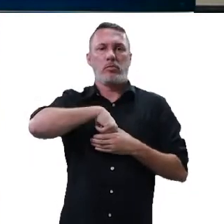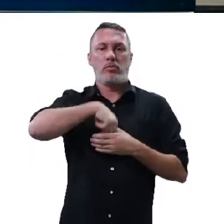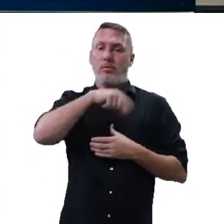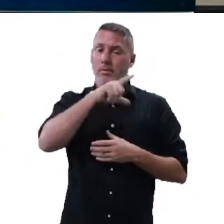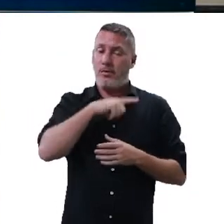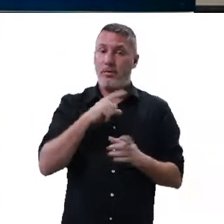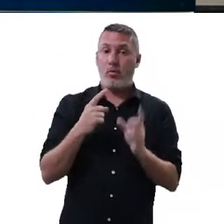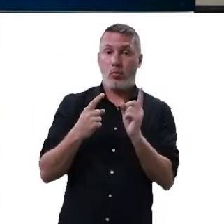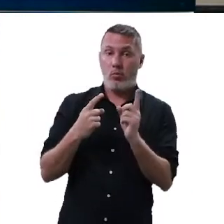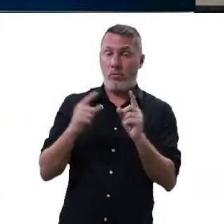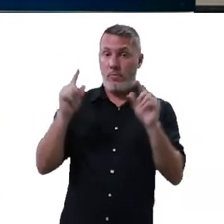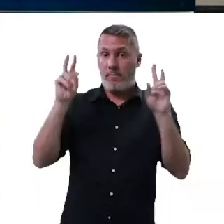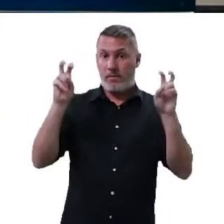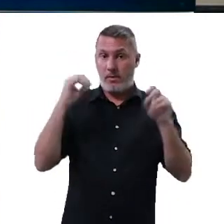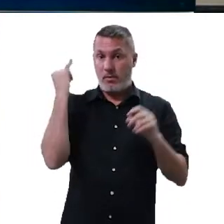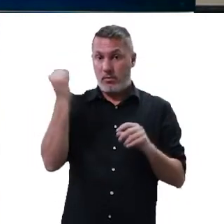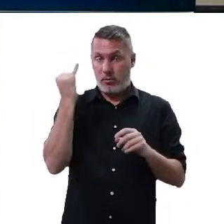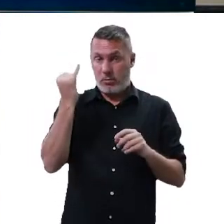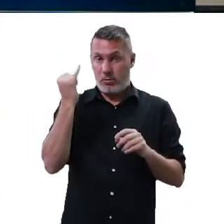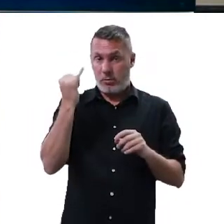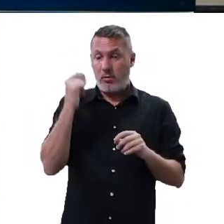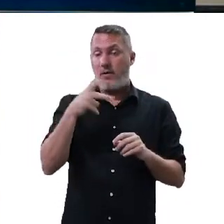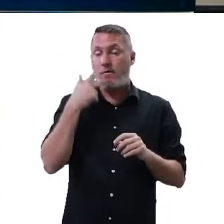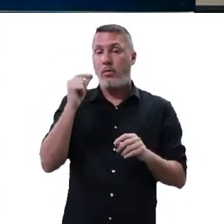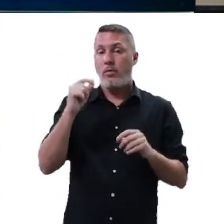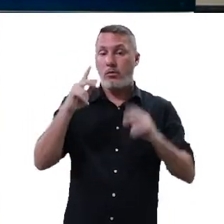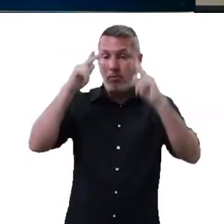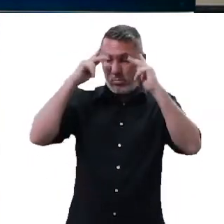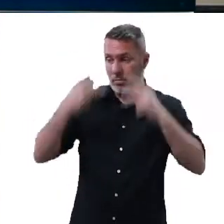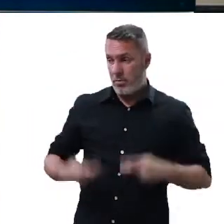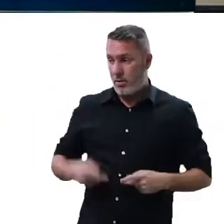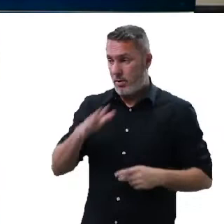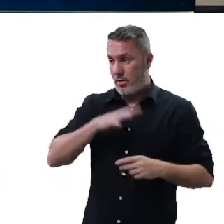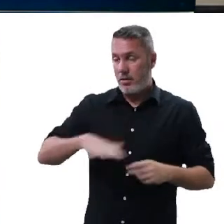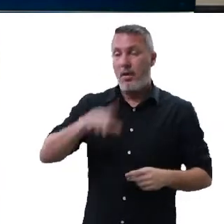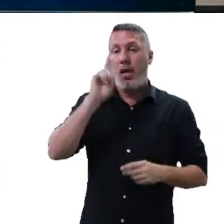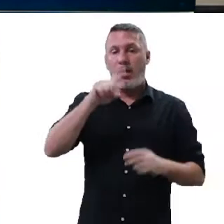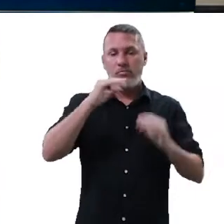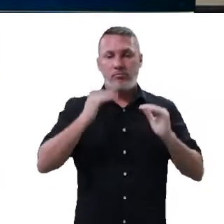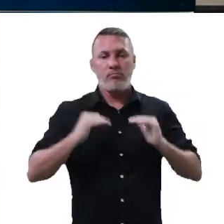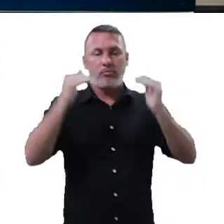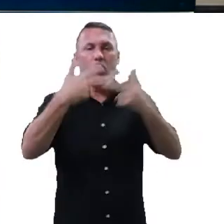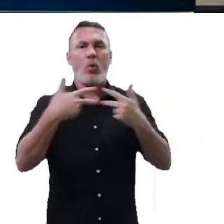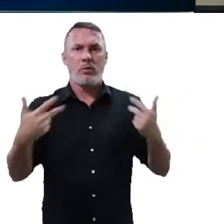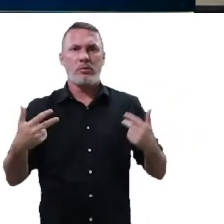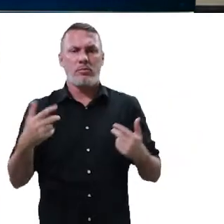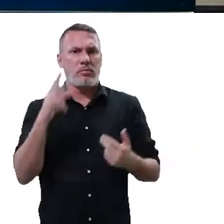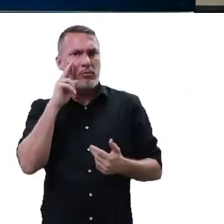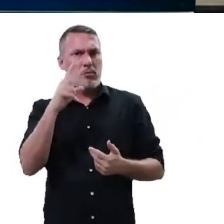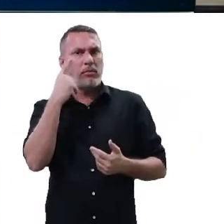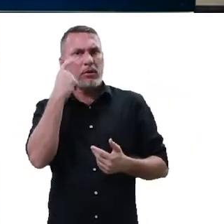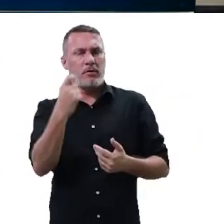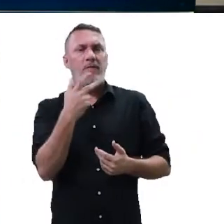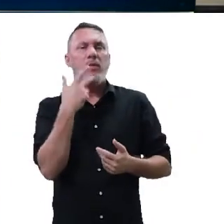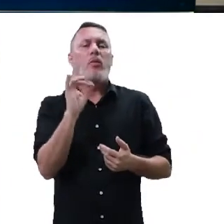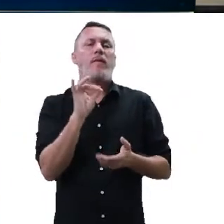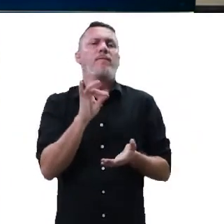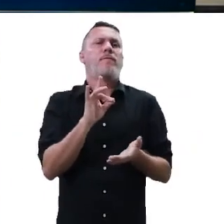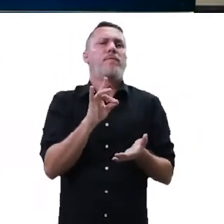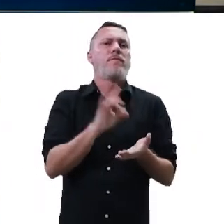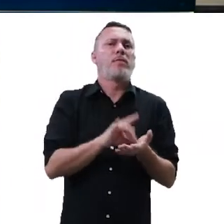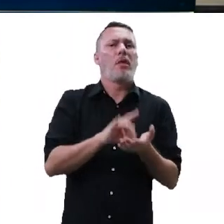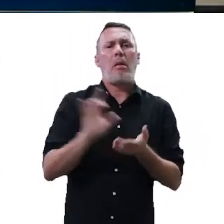subjetivismo. Ele tinha uma frase importante: o homem é a medida de todas as coisas. Olha que interessante. Ou seja,